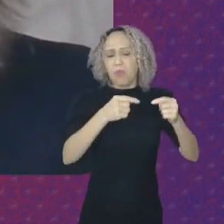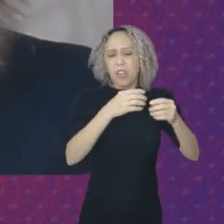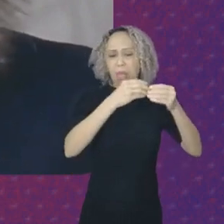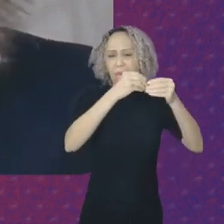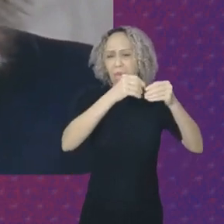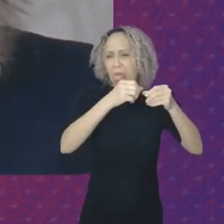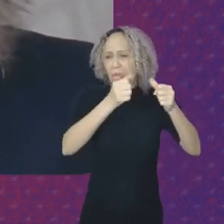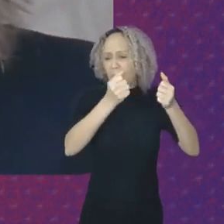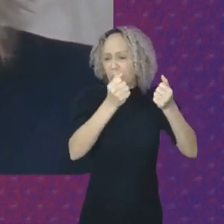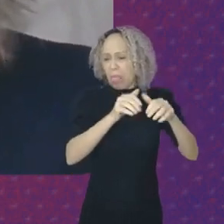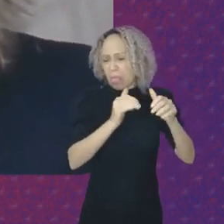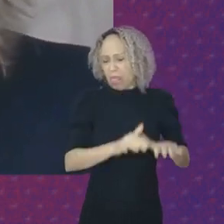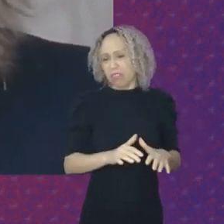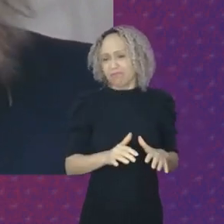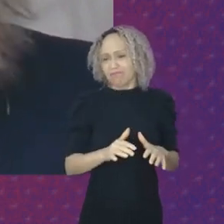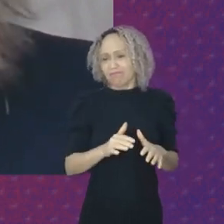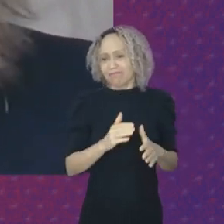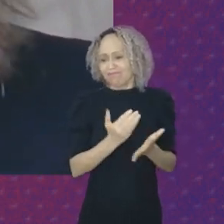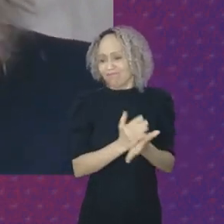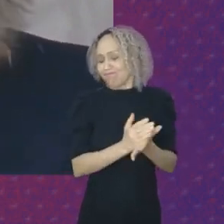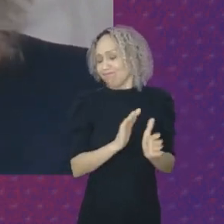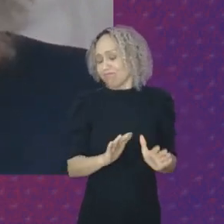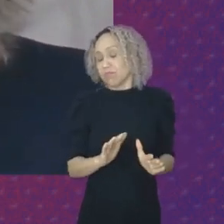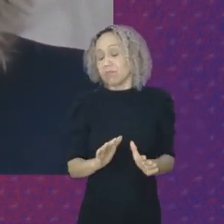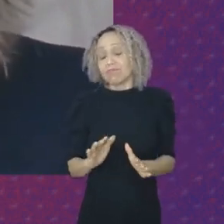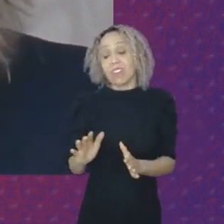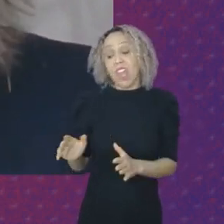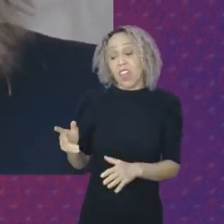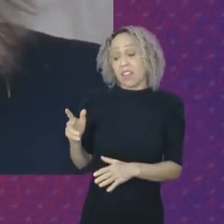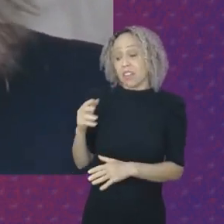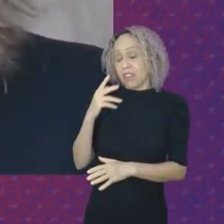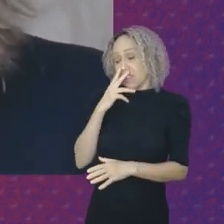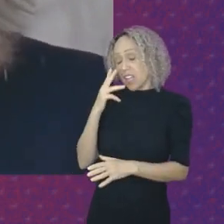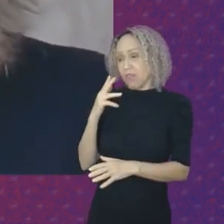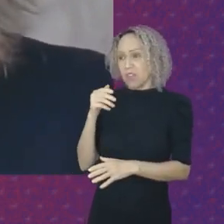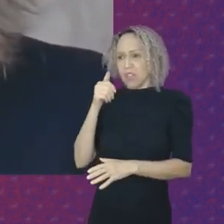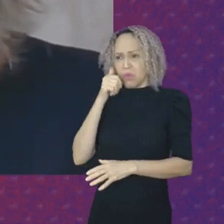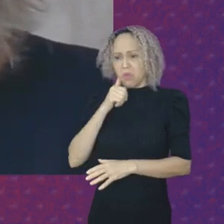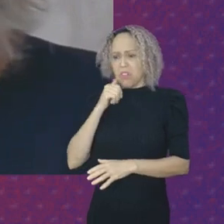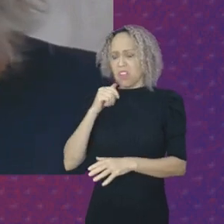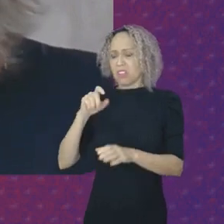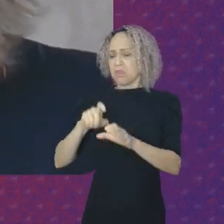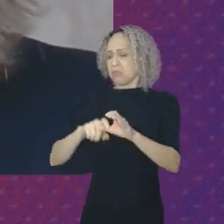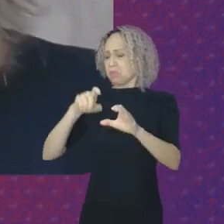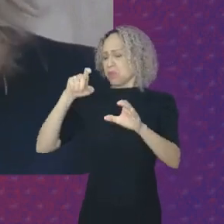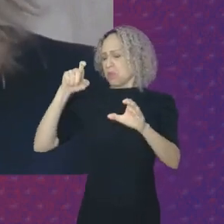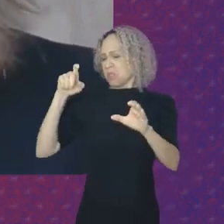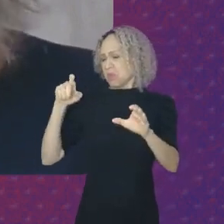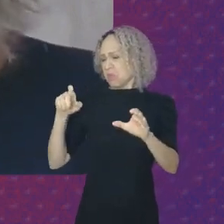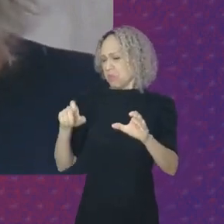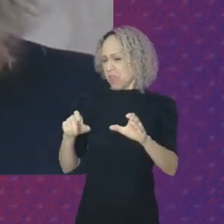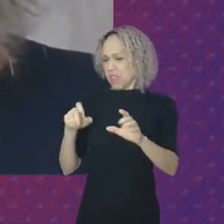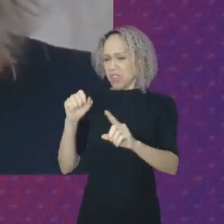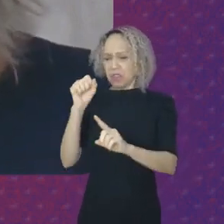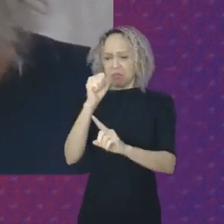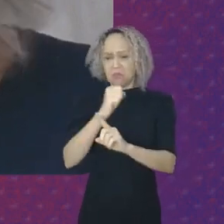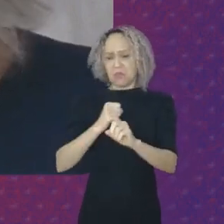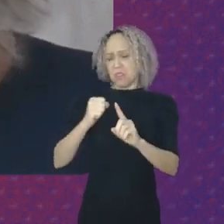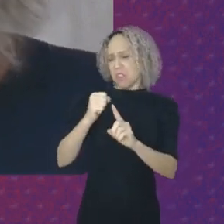não tivessem autonomia sobre a própria trajetória social,